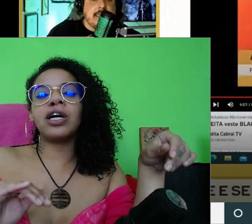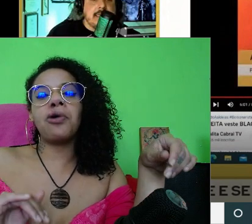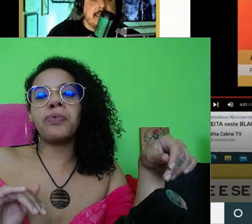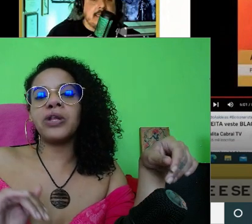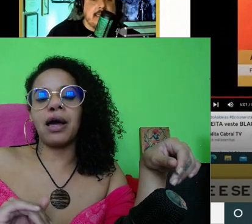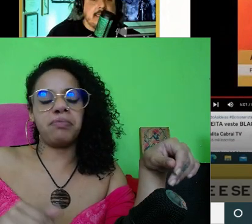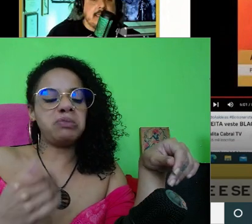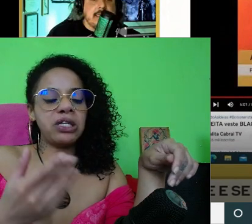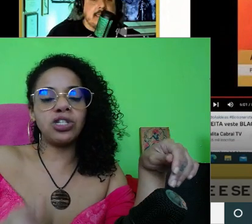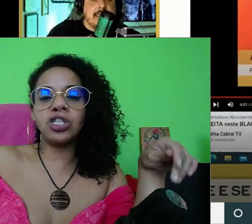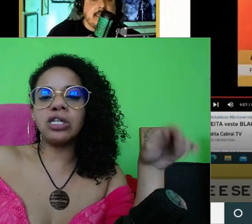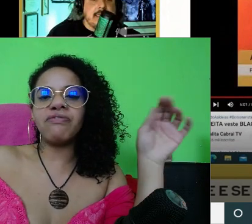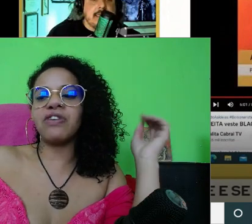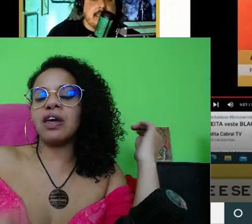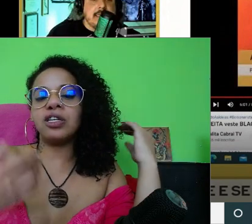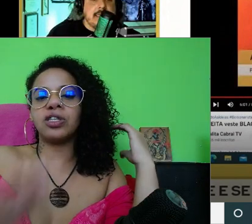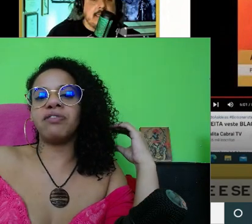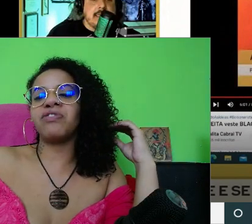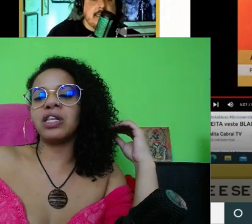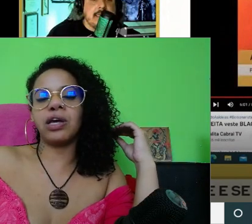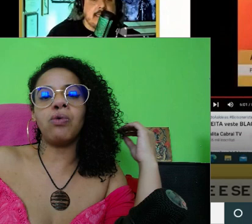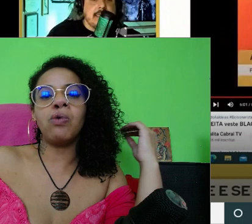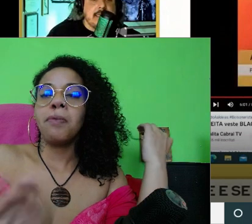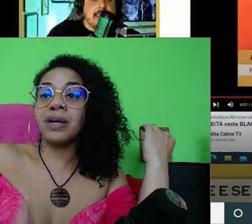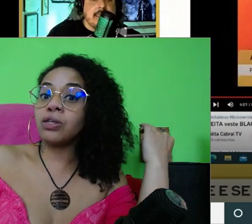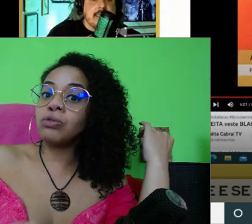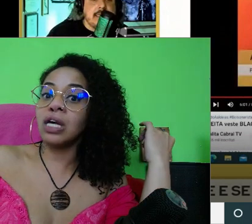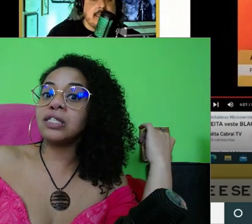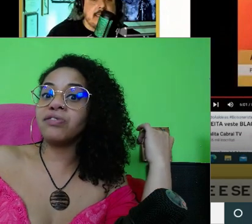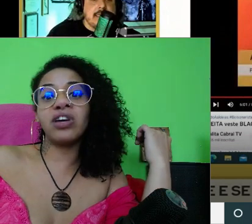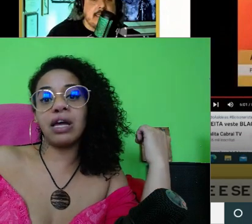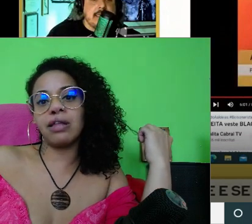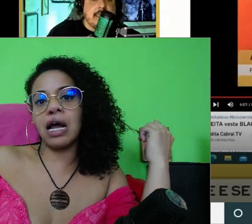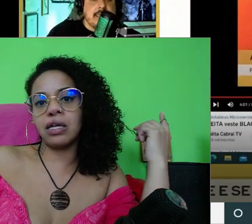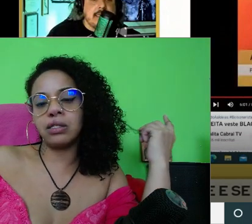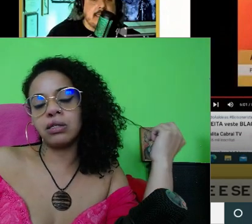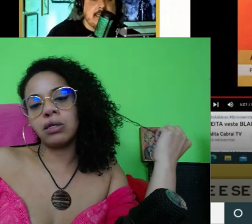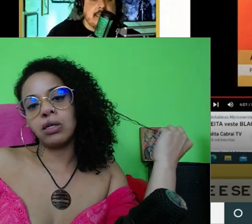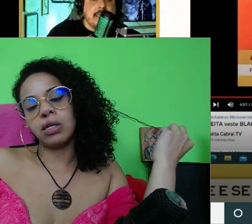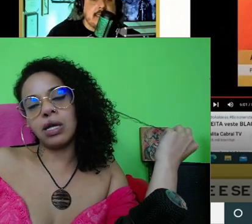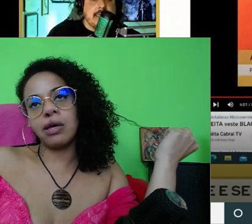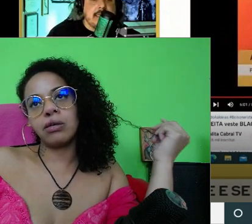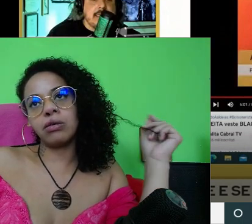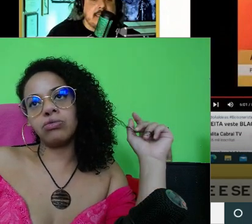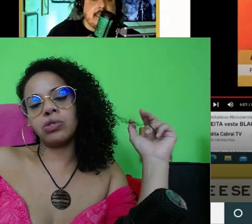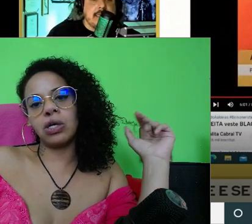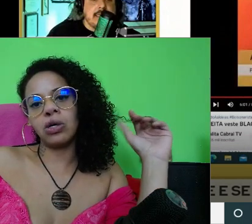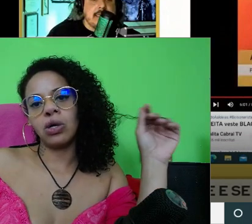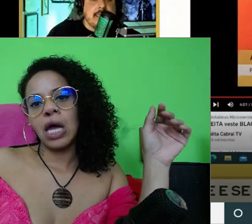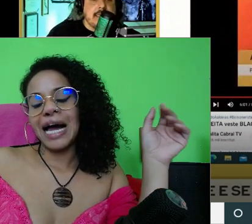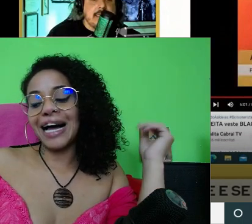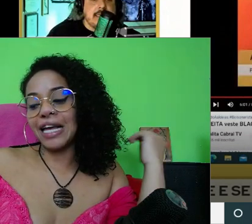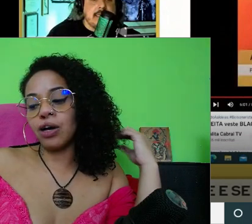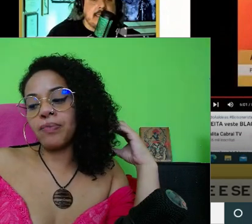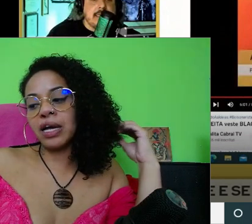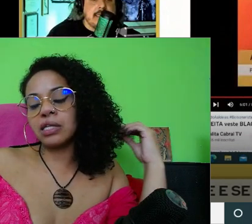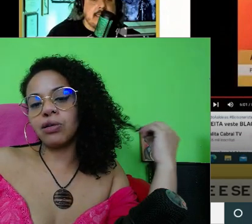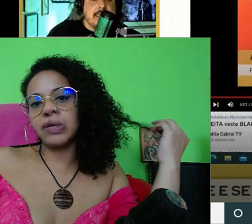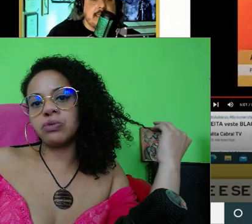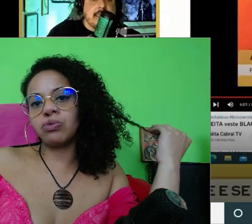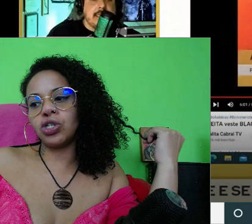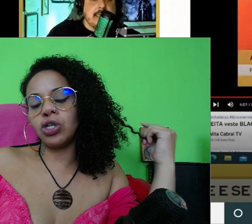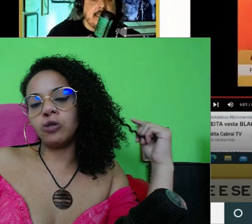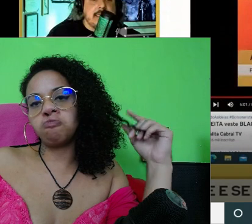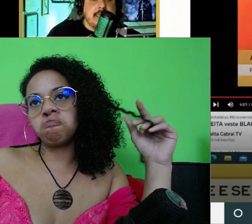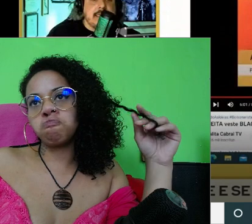mim ali já caiu por terra mas muita gente defende defendeu mas eu não sei se foi atrás né eu não sei aí é